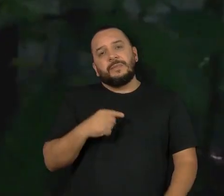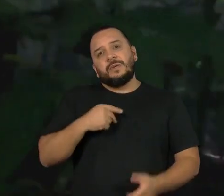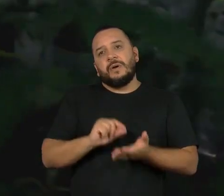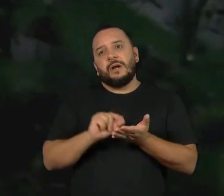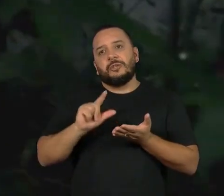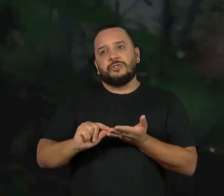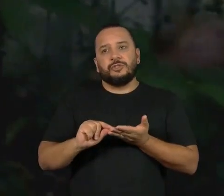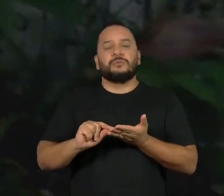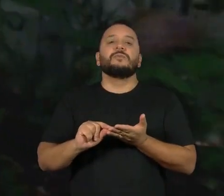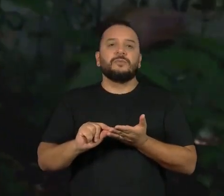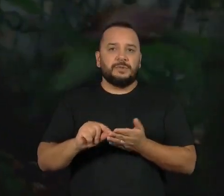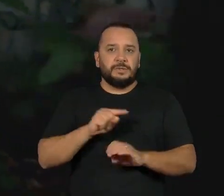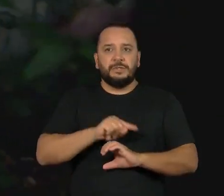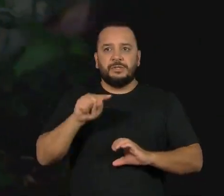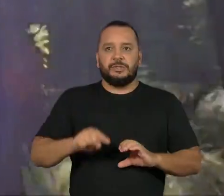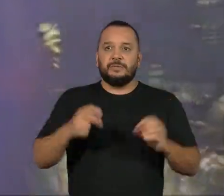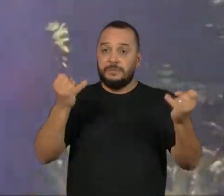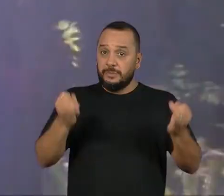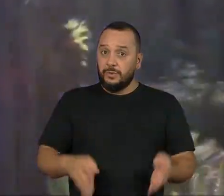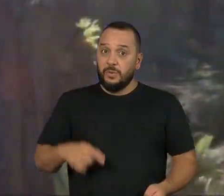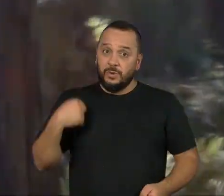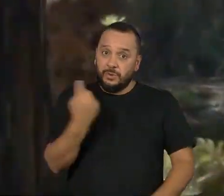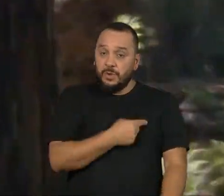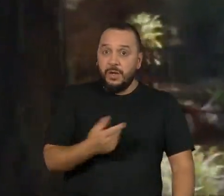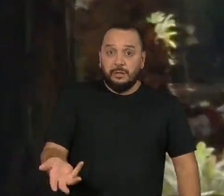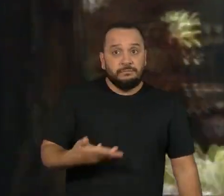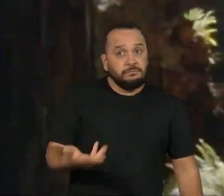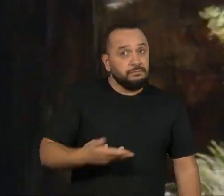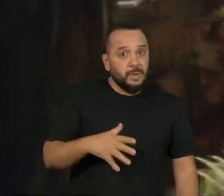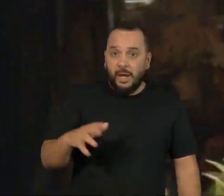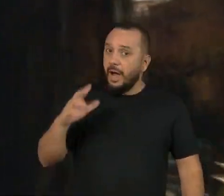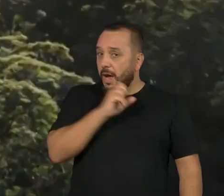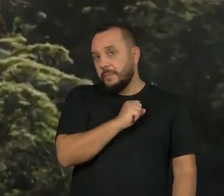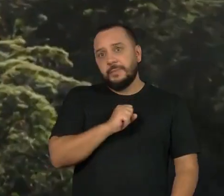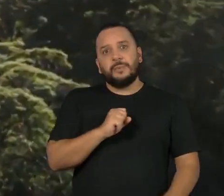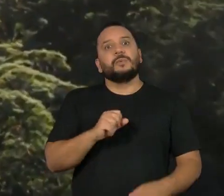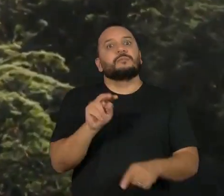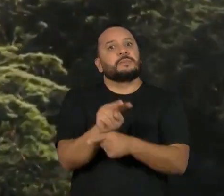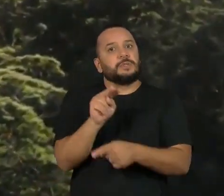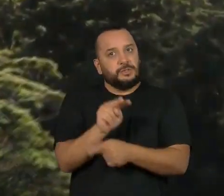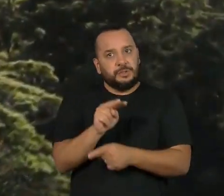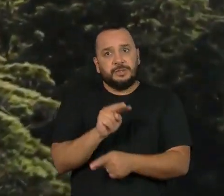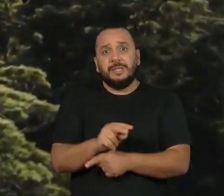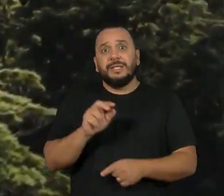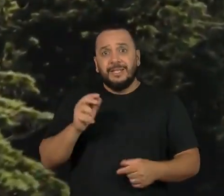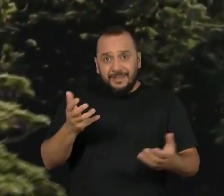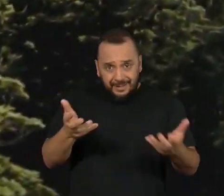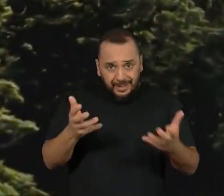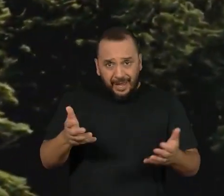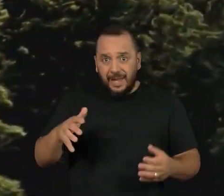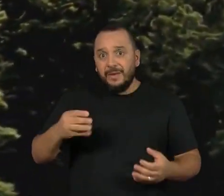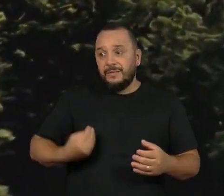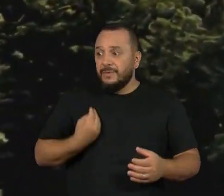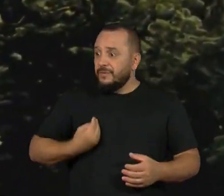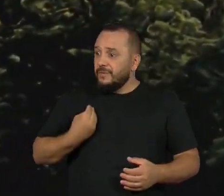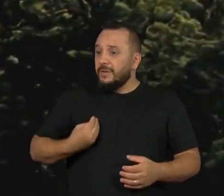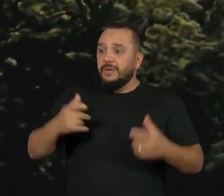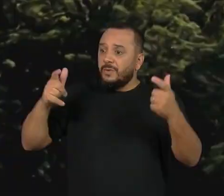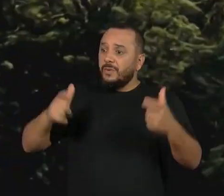Eles afirmam que temos que correr se quisermos viver em ambientes minimamente saudáveis.